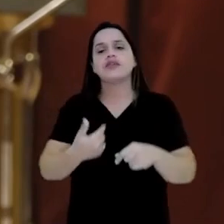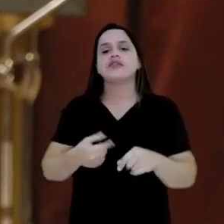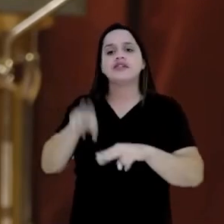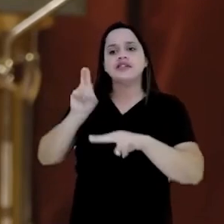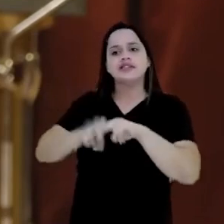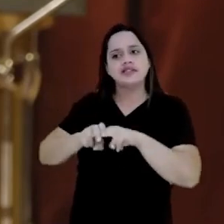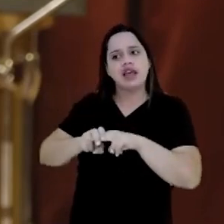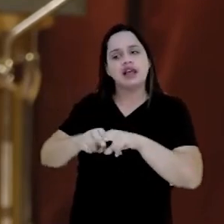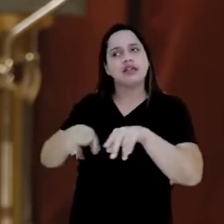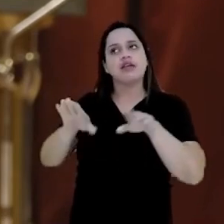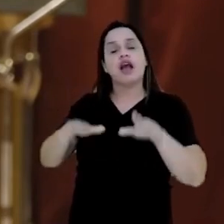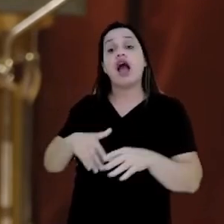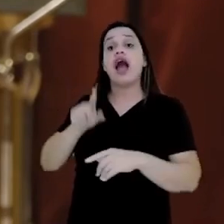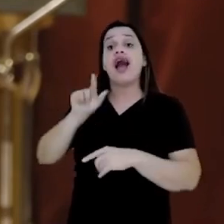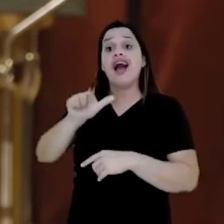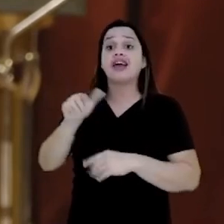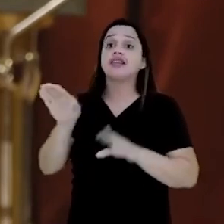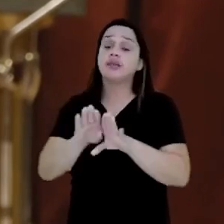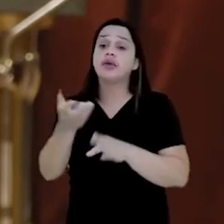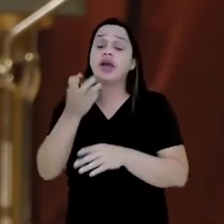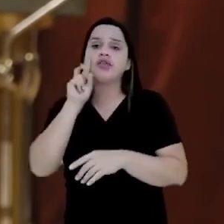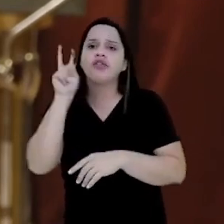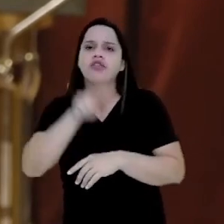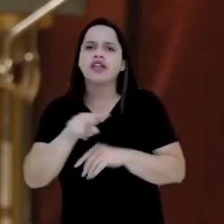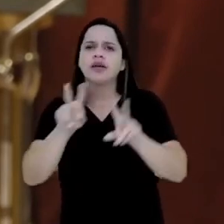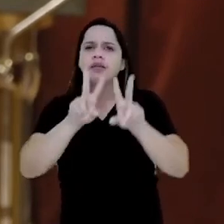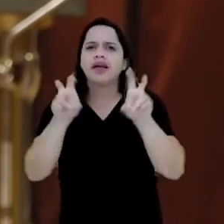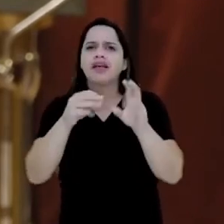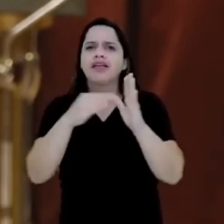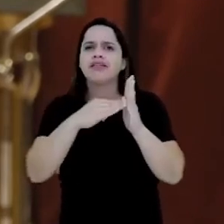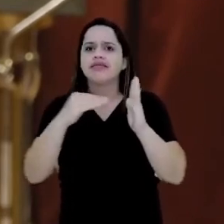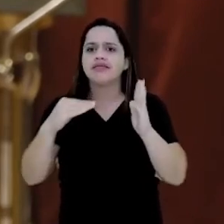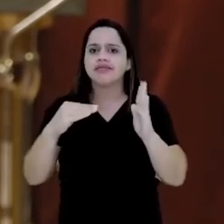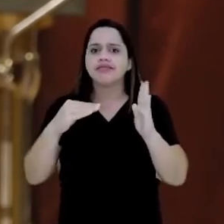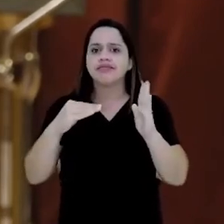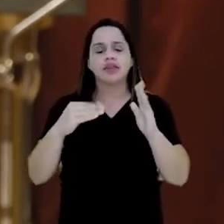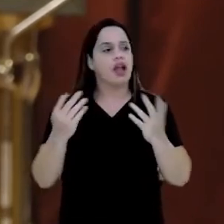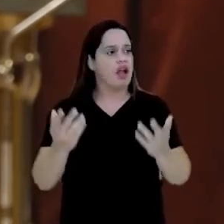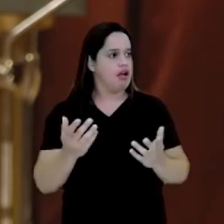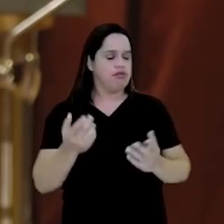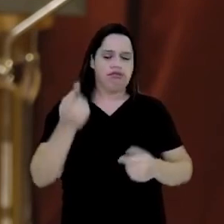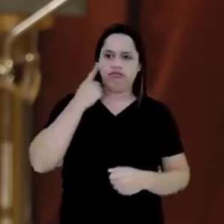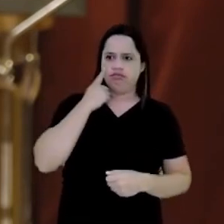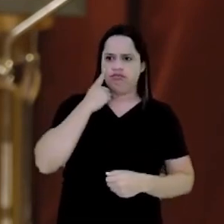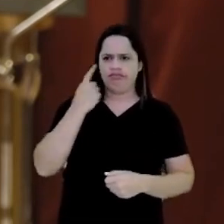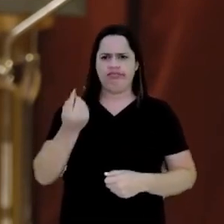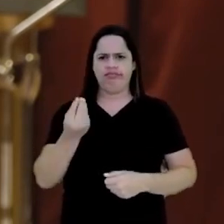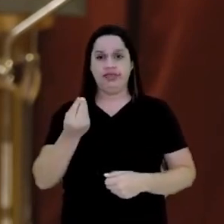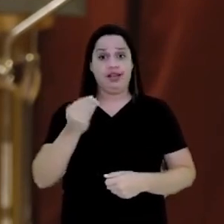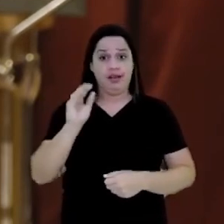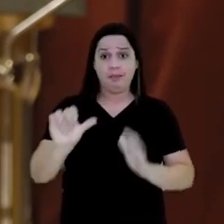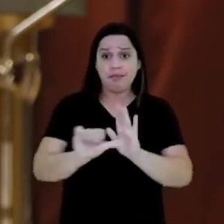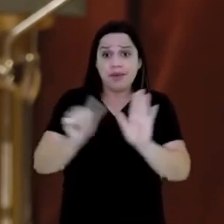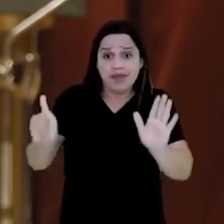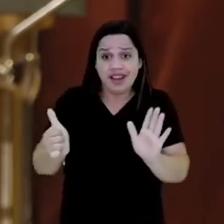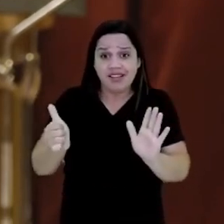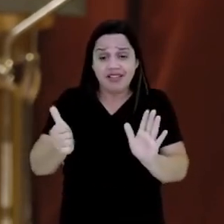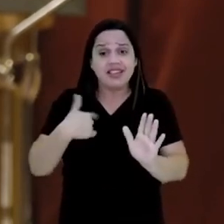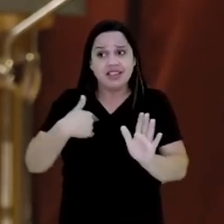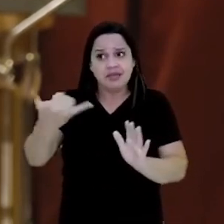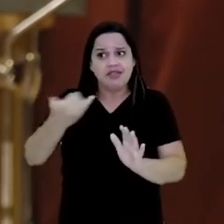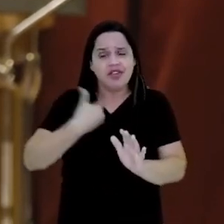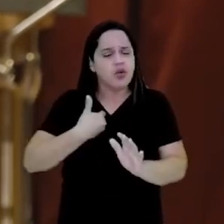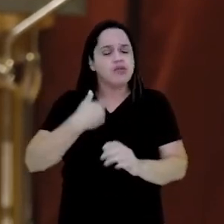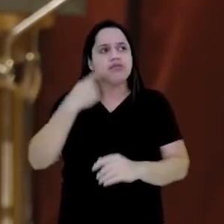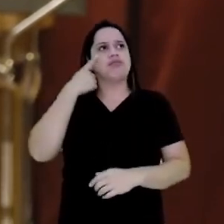eu queria também ver negócio estética E aí como quando isso aconteceu como da primeira vez eu percebi que